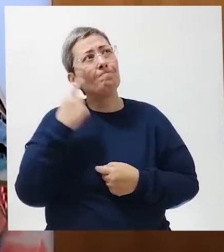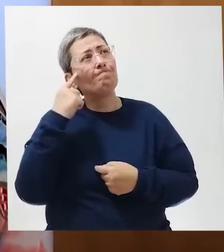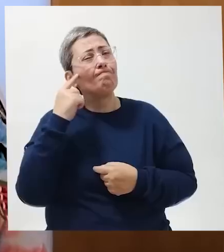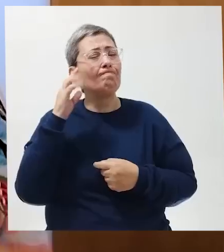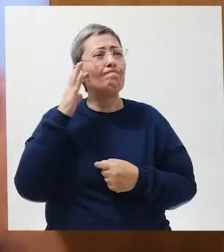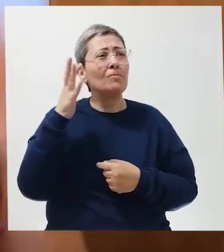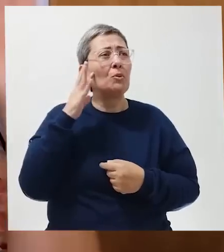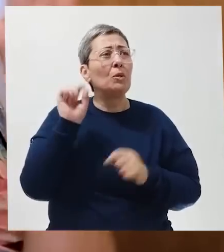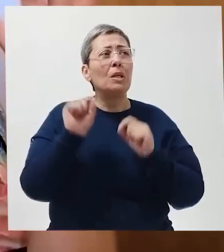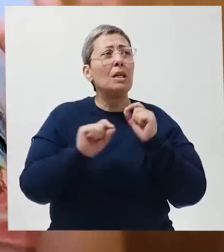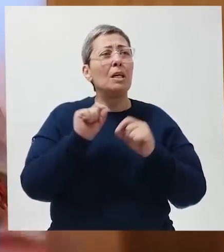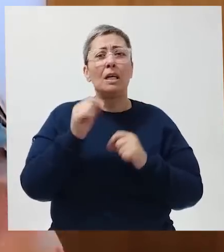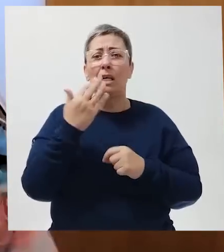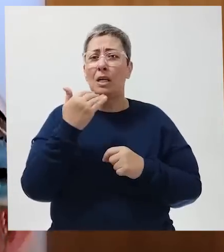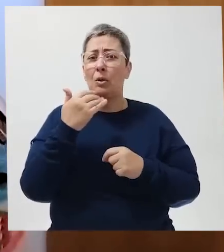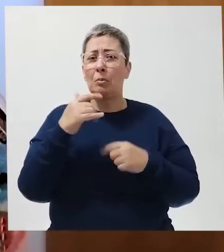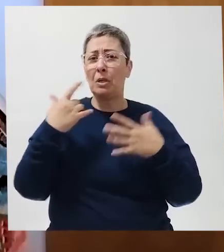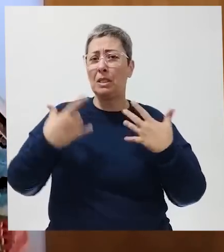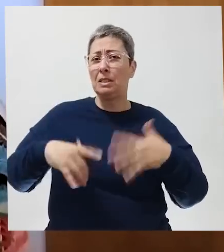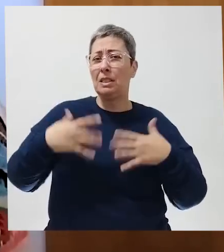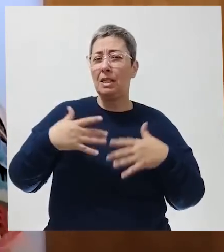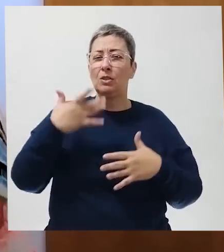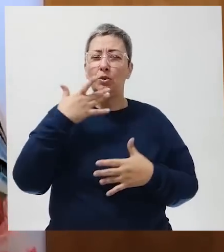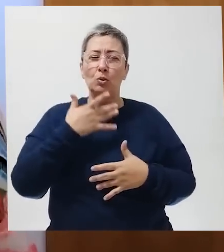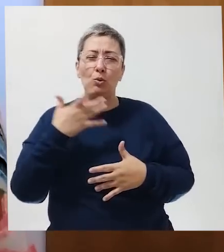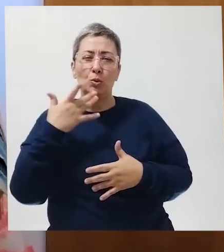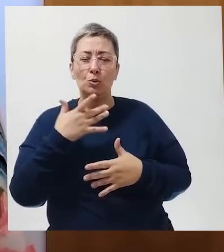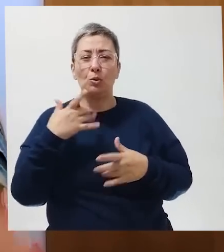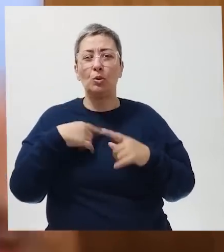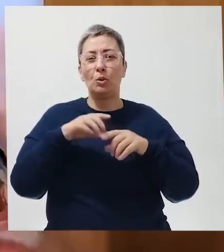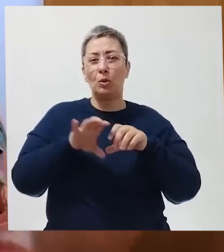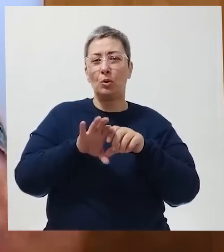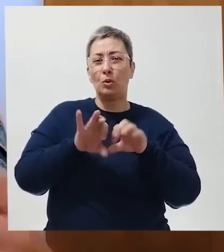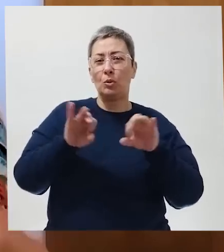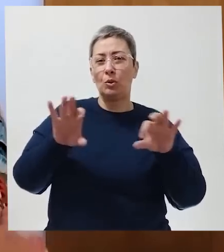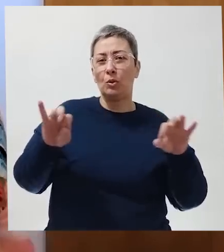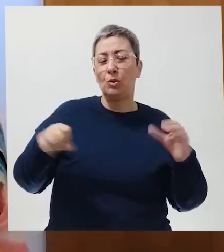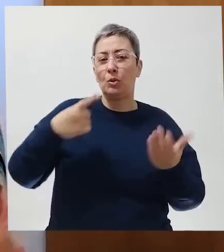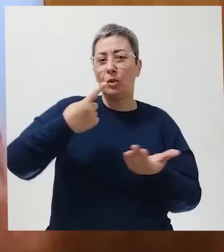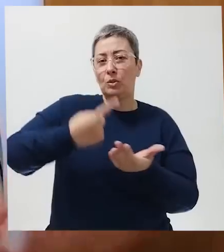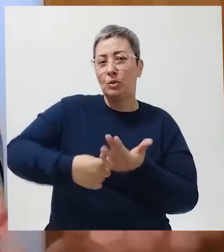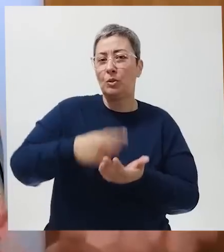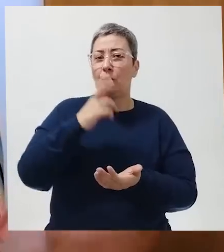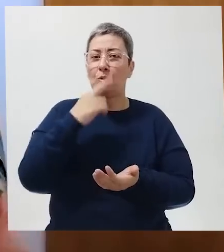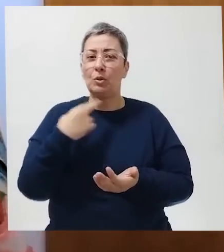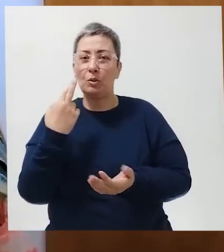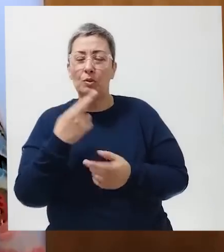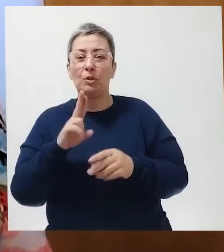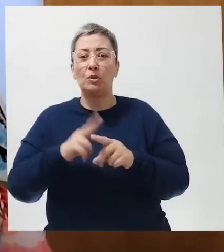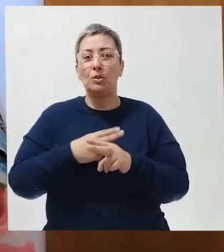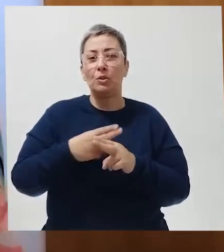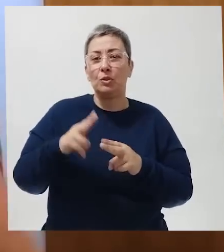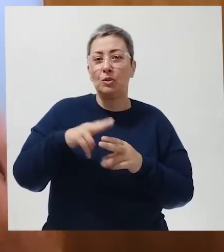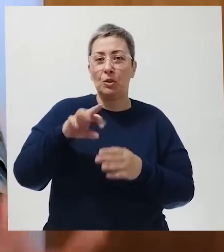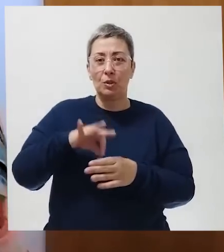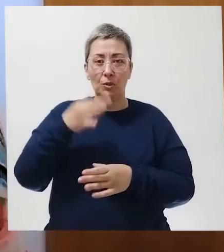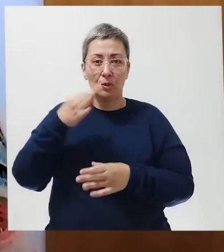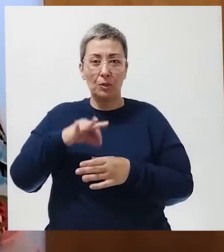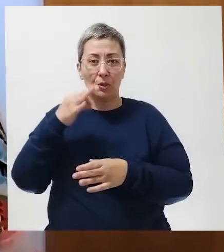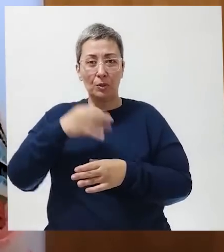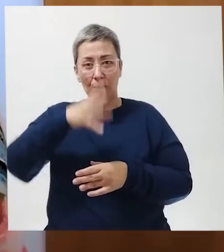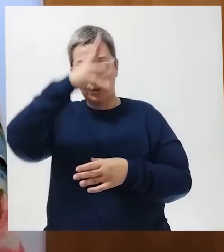estar se perguntando, mas e aqueles alimentos cheios de gostosuras? As salsichas, sorvetes, chocolate, salgadinhos